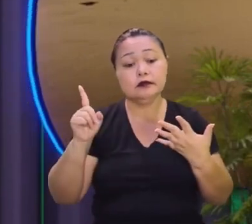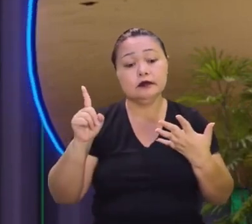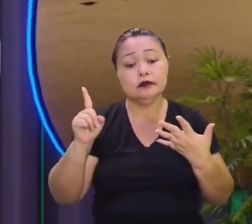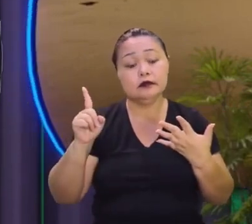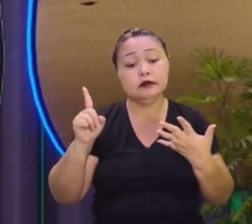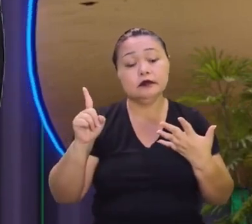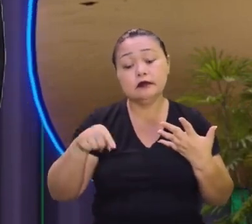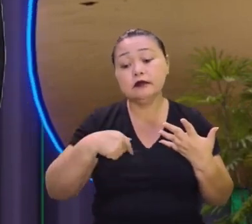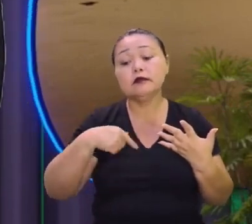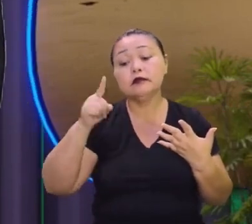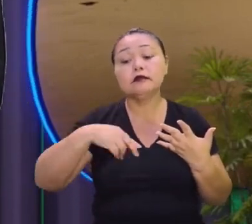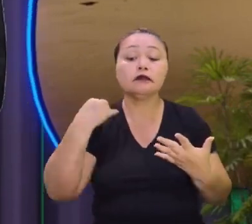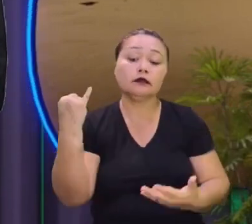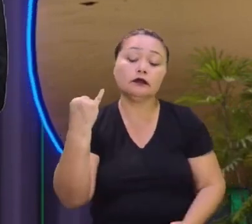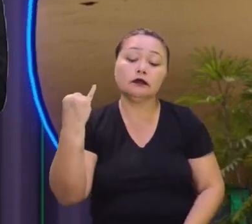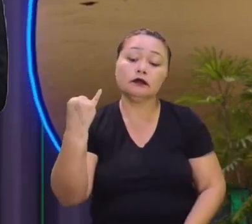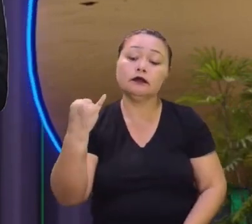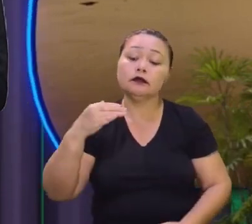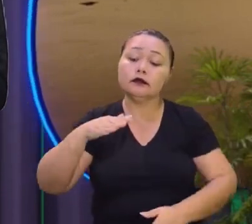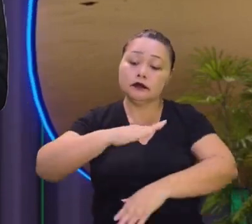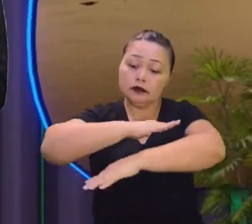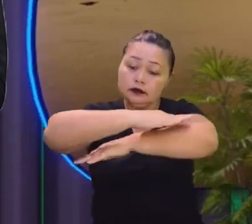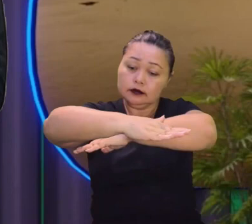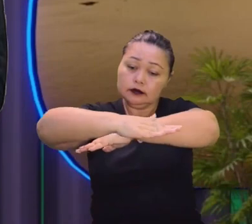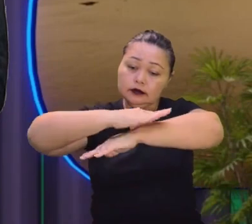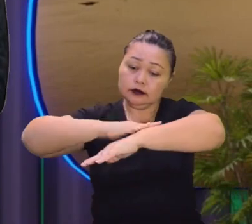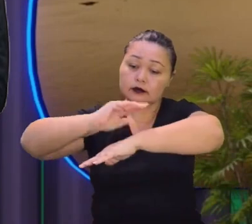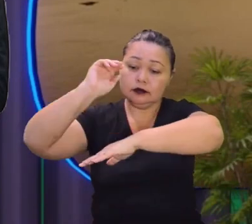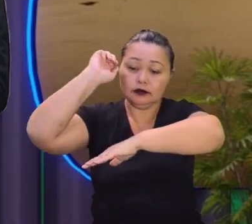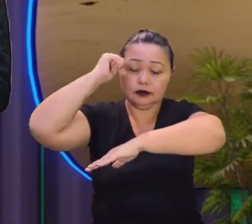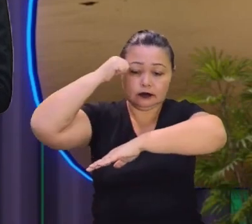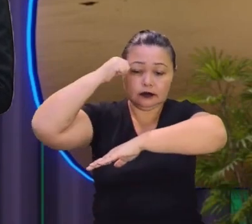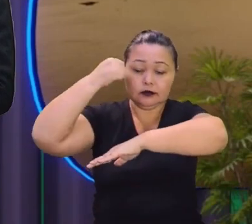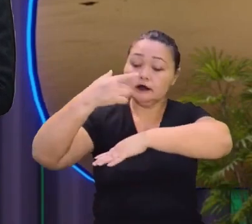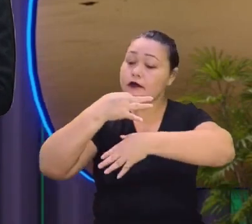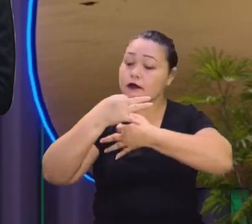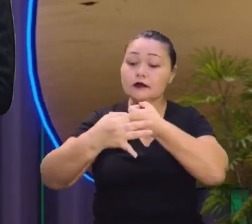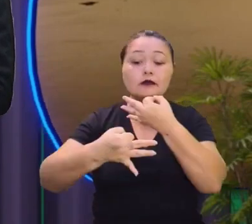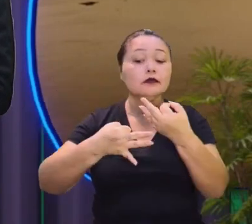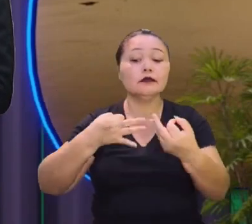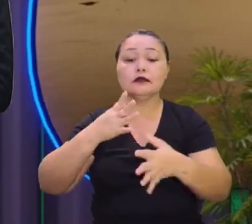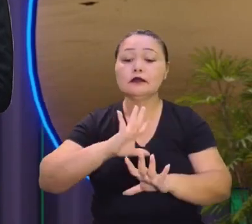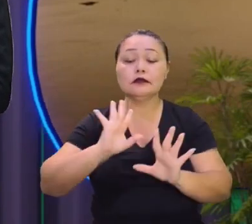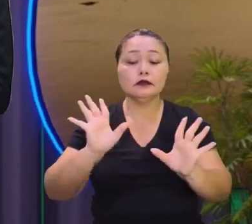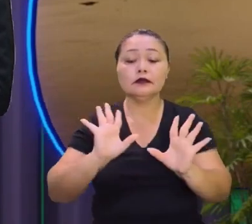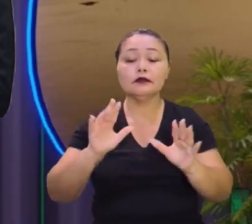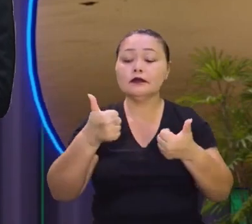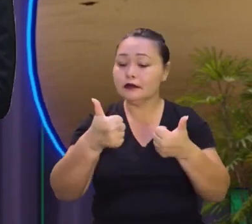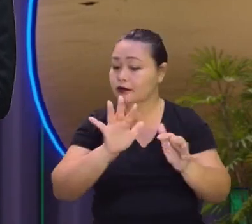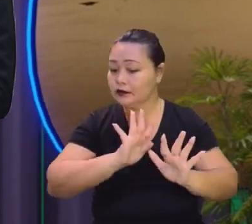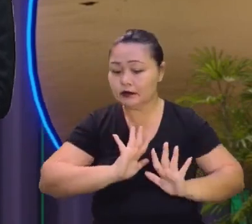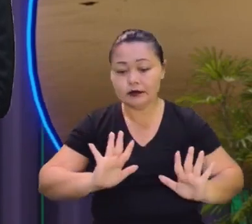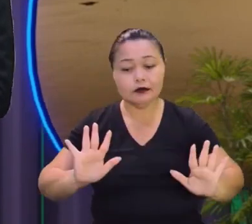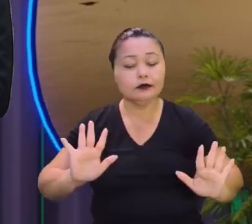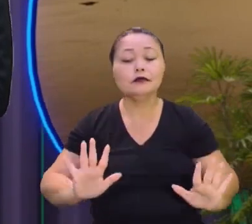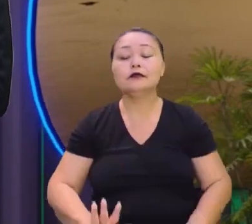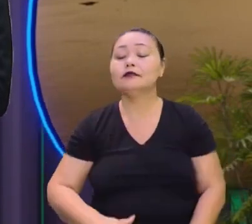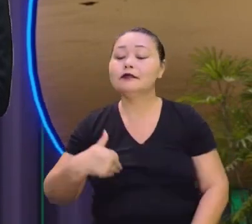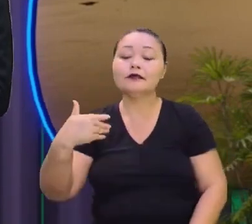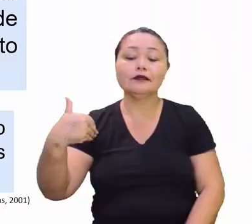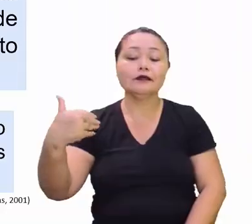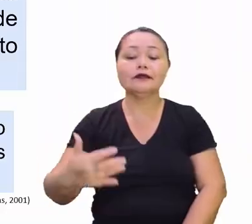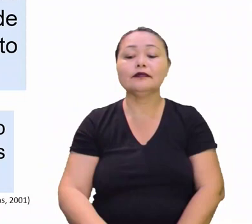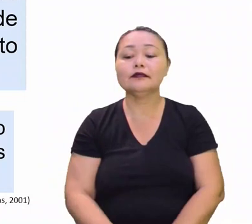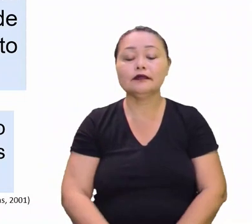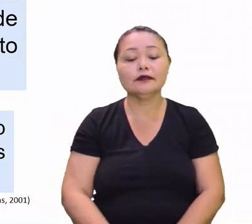era de suma importância essa pavimentação. Beleza. Alguma observação? Não, é isso mesmo. Tranquilo? Tranquilo. Vamos